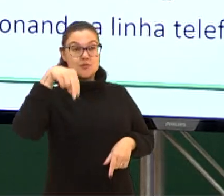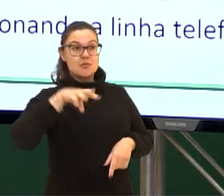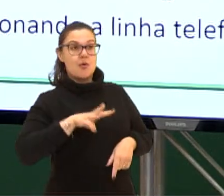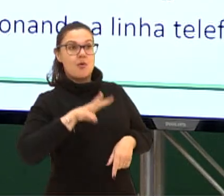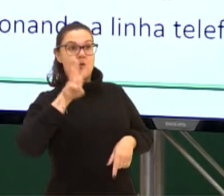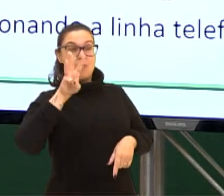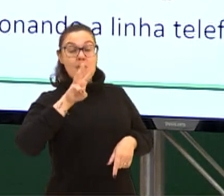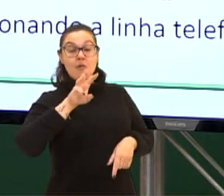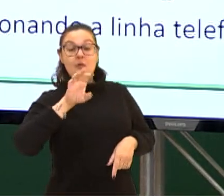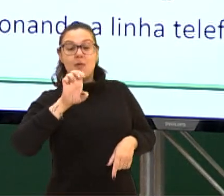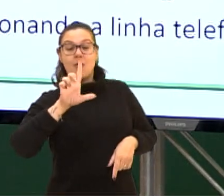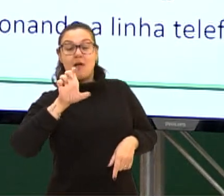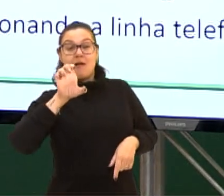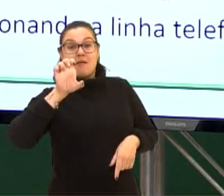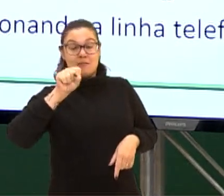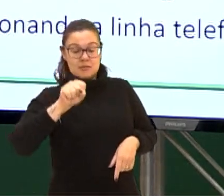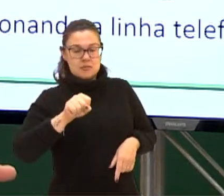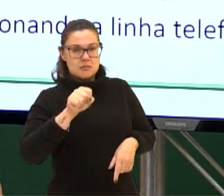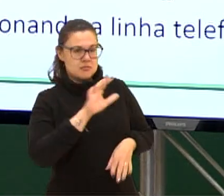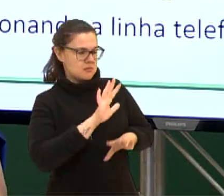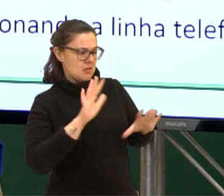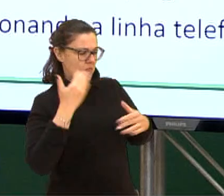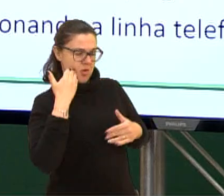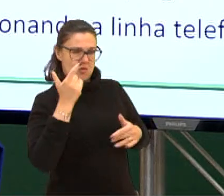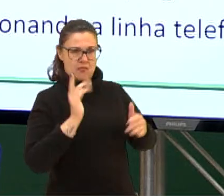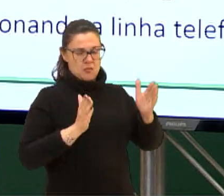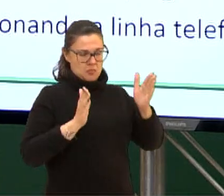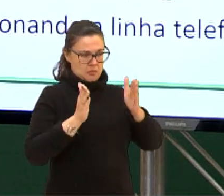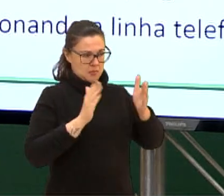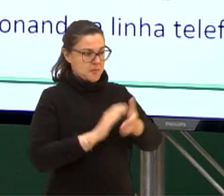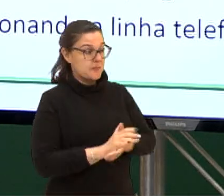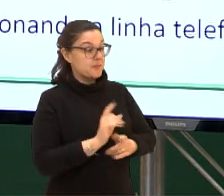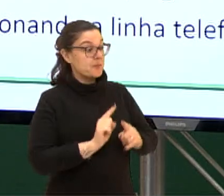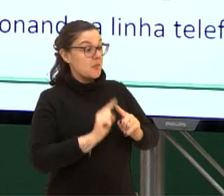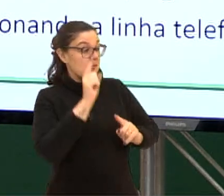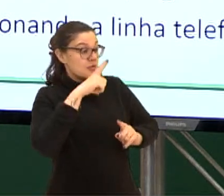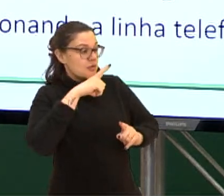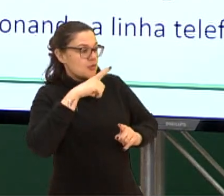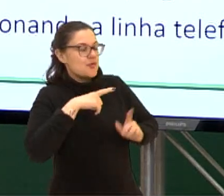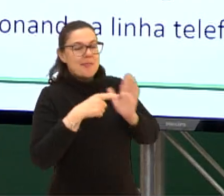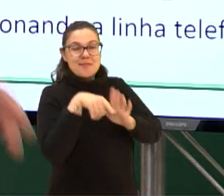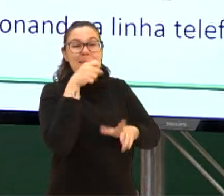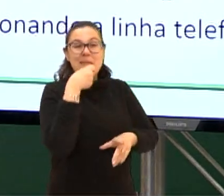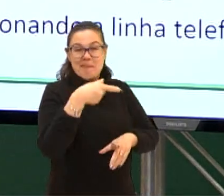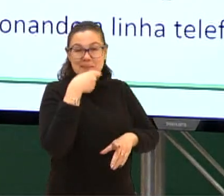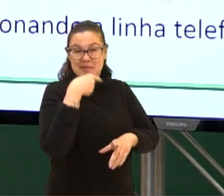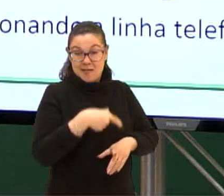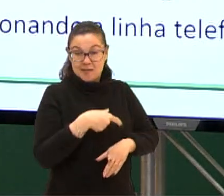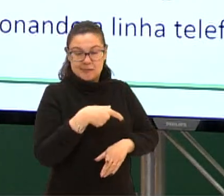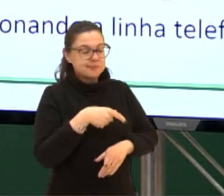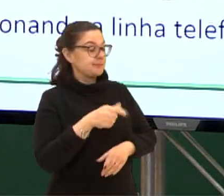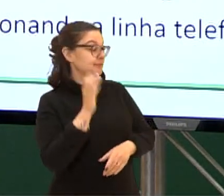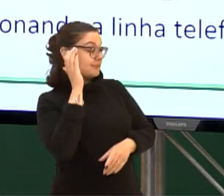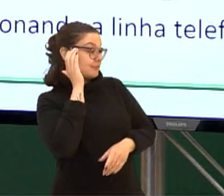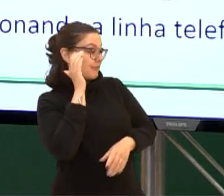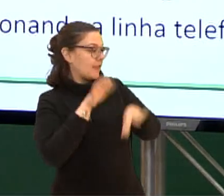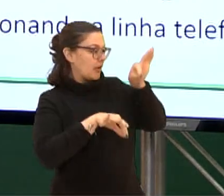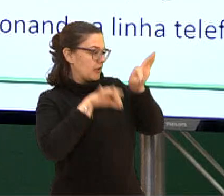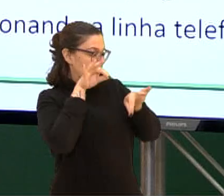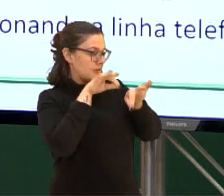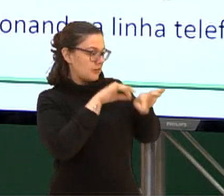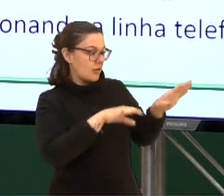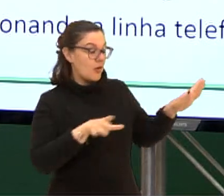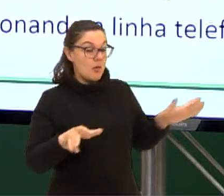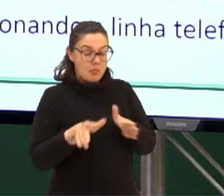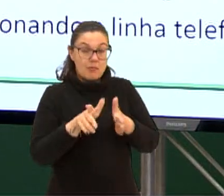Isso. Ele não era muito conhecido na época e ele tinha um programa meio que de humor, de radioteatro. E ele decidiu pegar uma